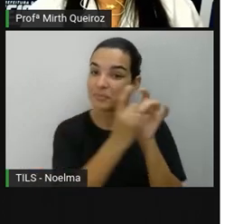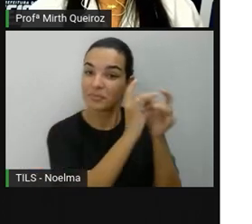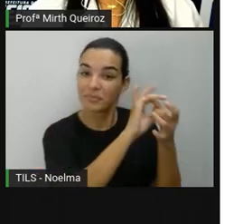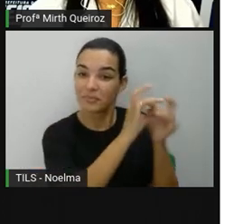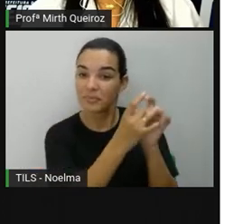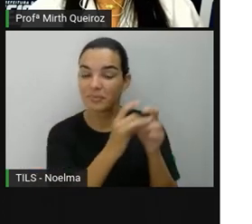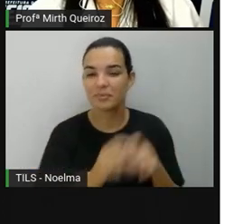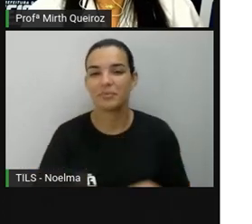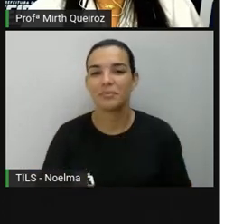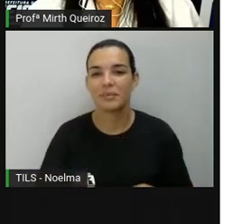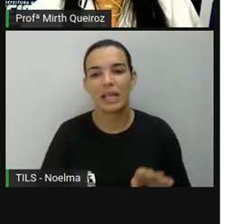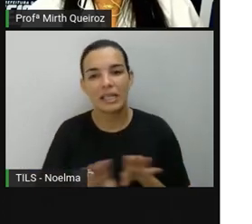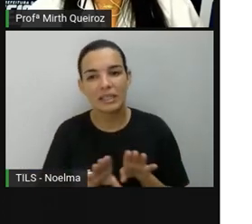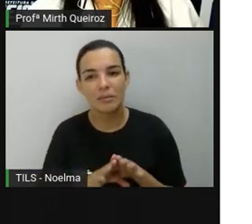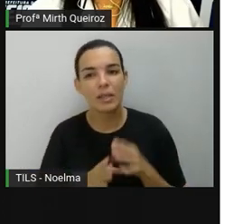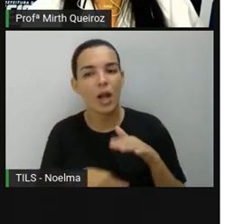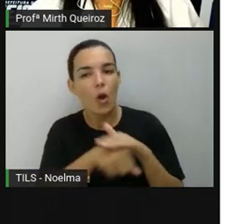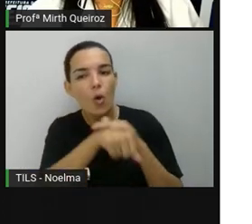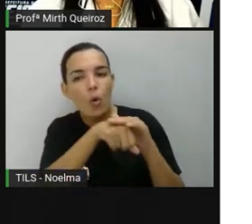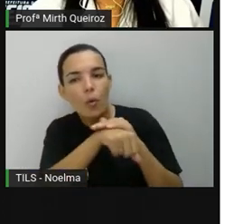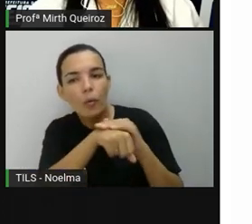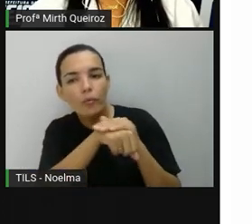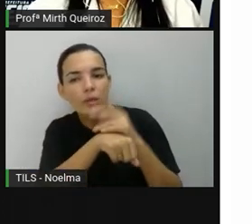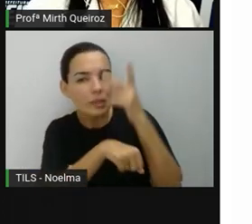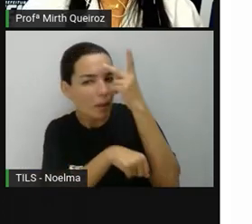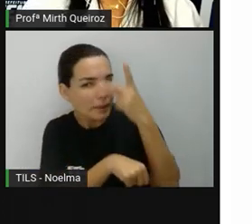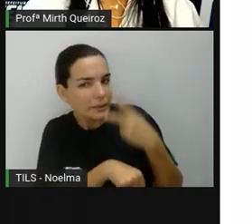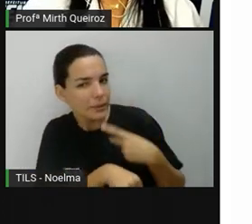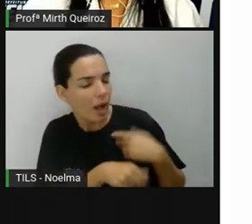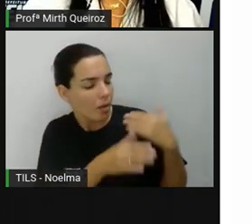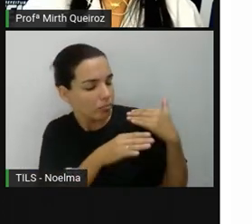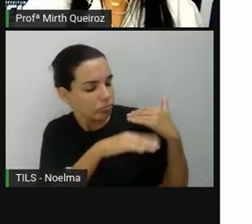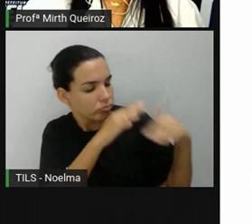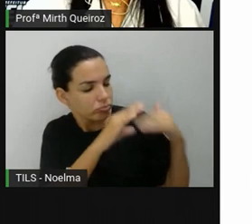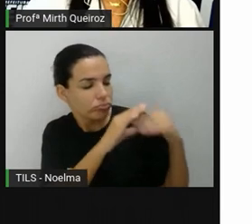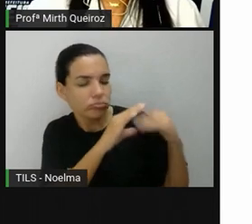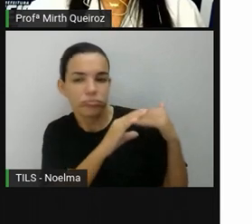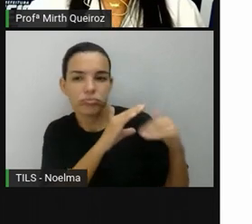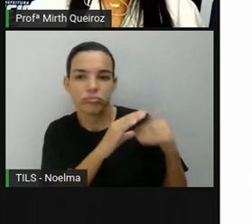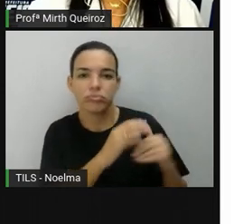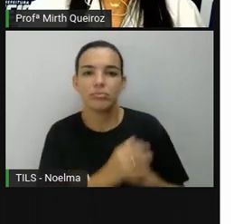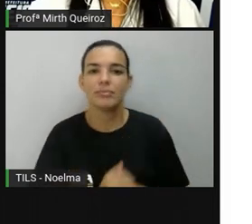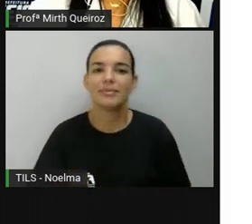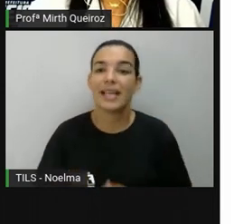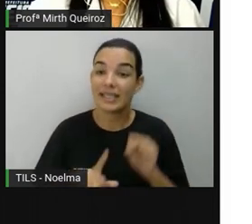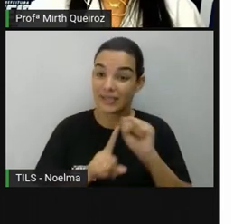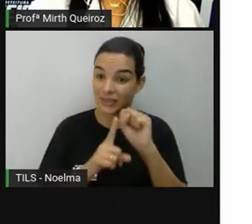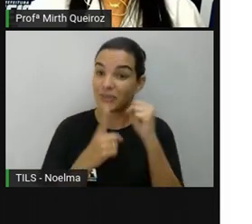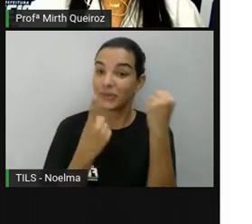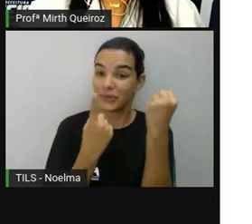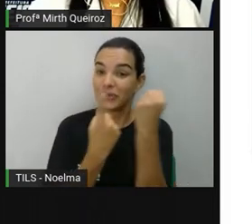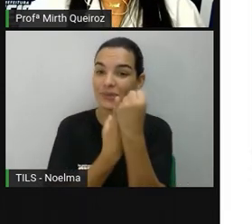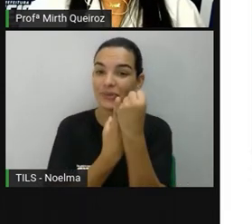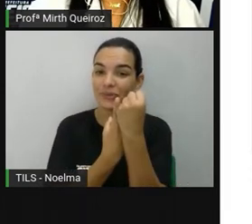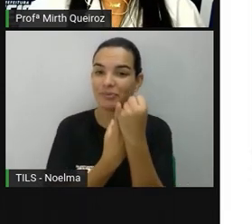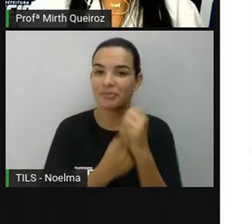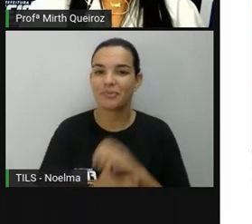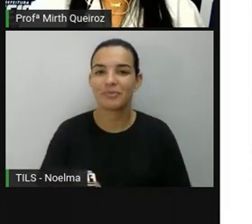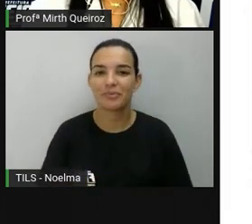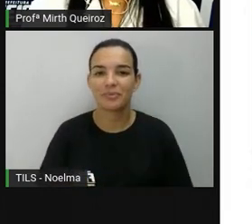onde a gente vai para o privado, pode conversar, interagir com pessoas. Isso é sociabilidade.